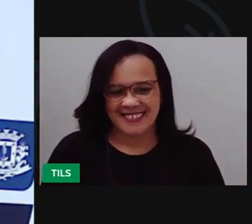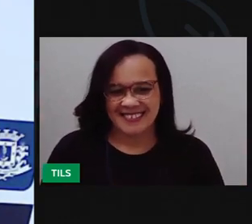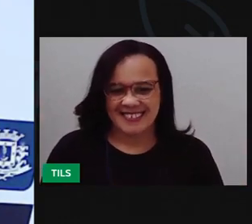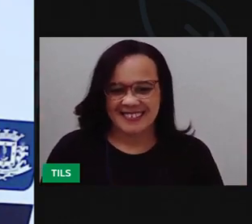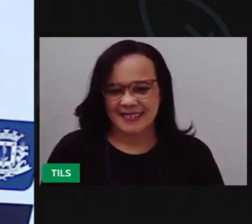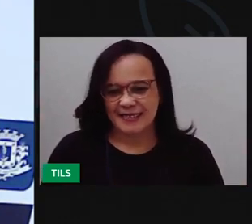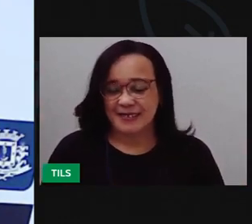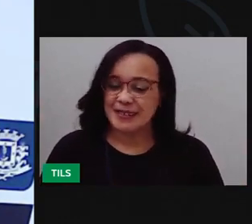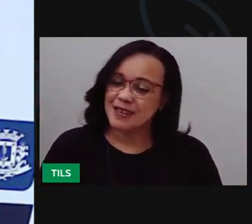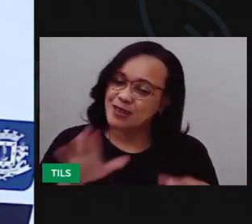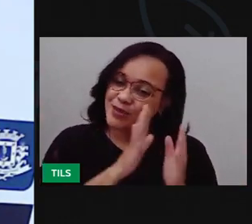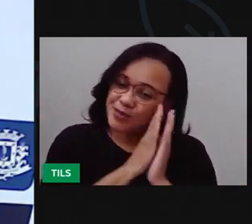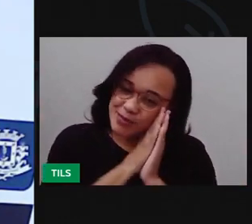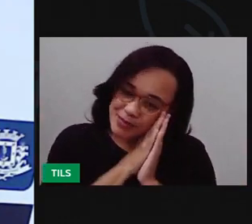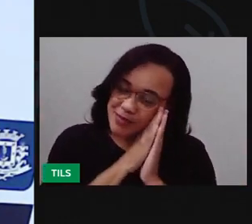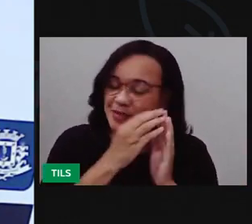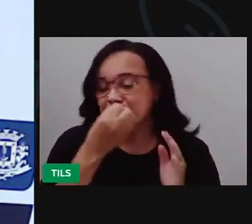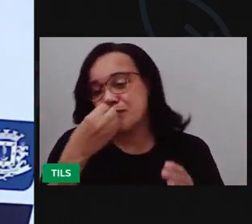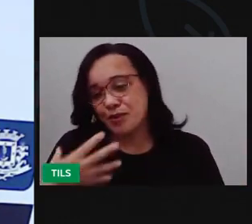Para dormir,